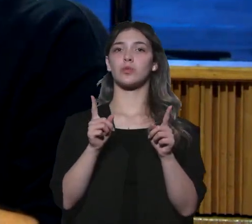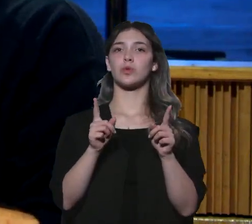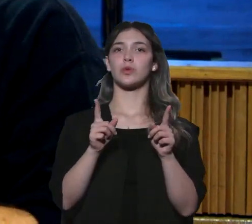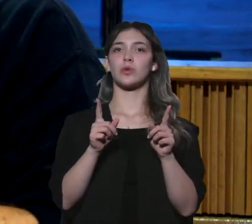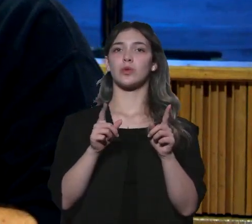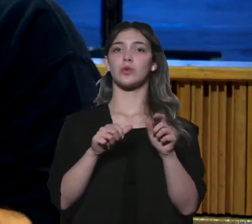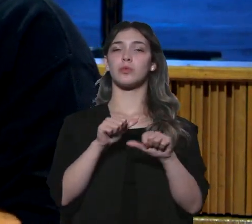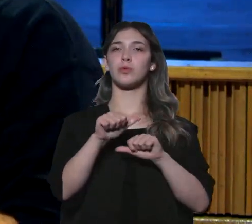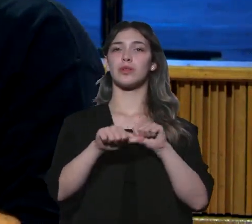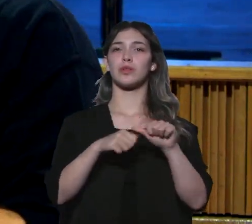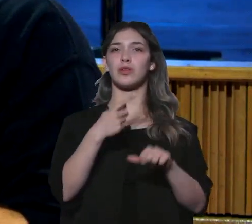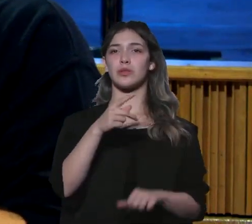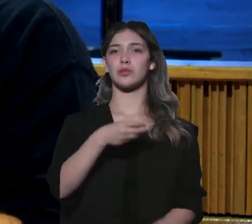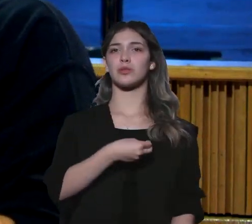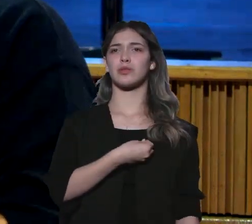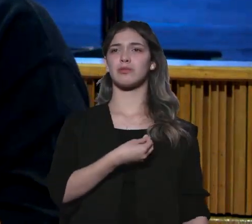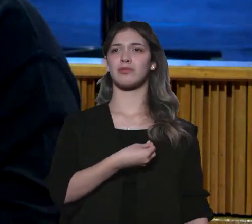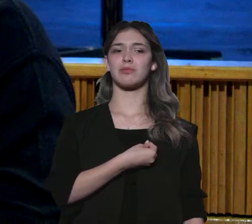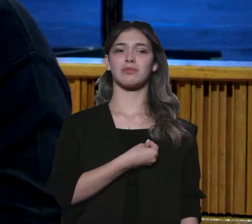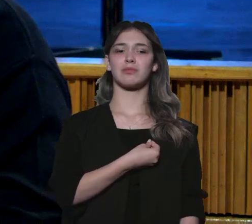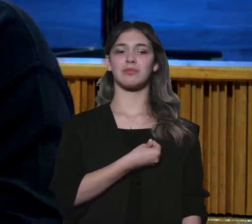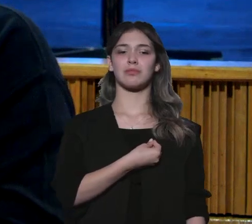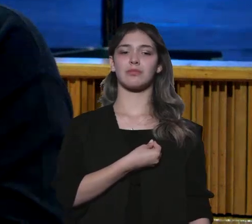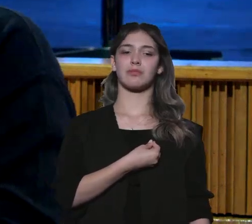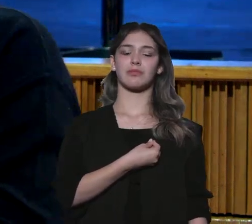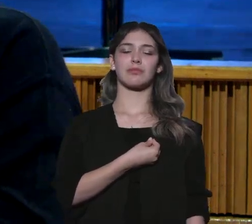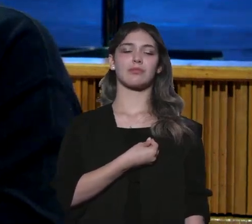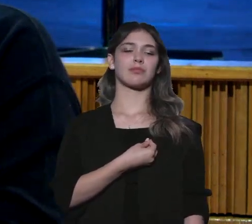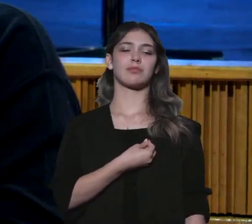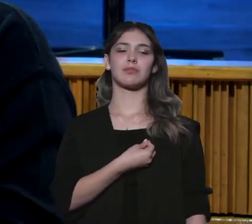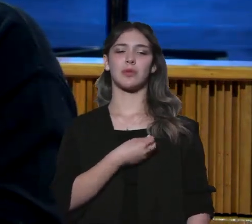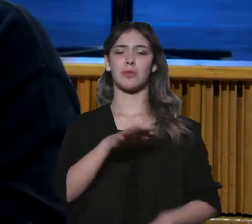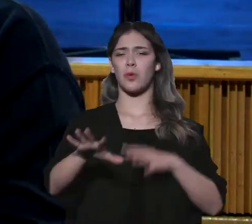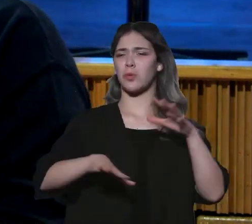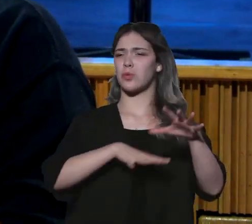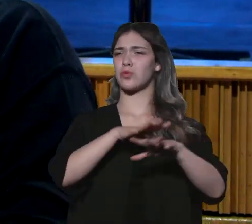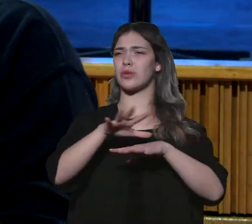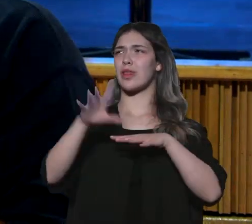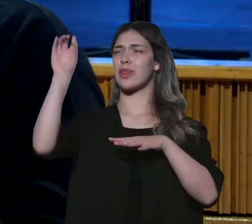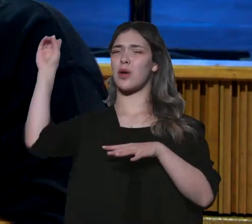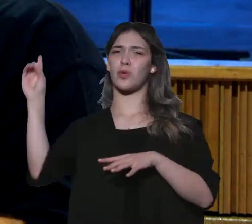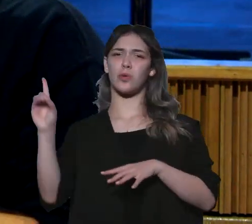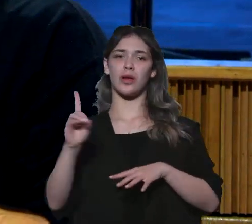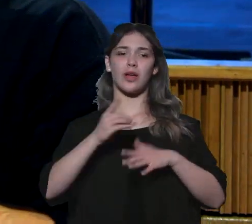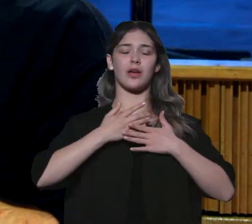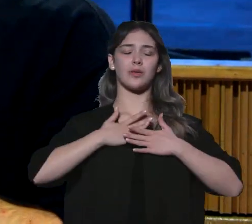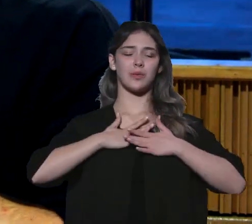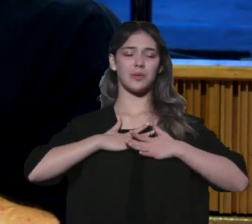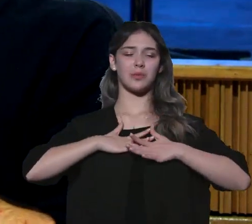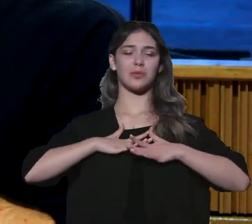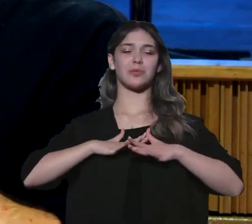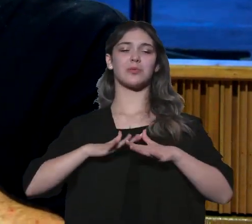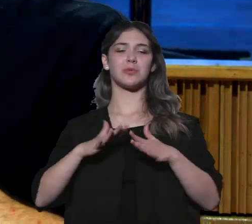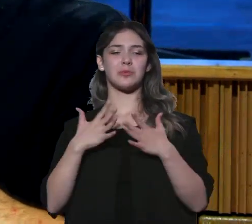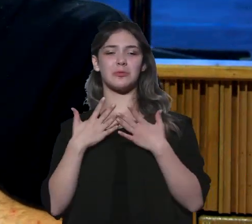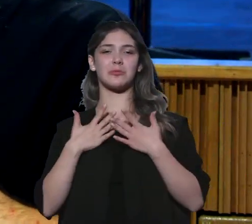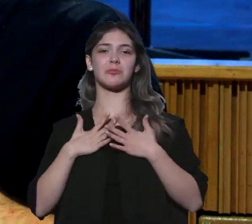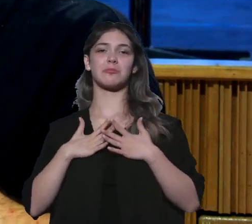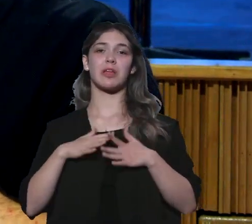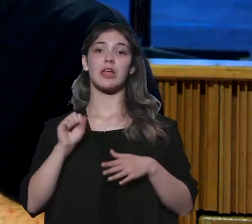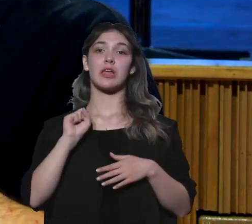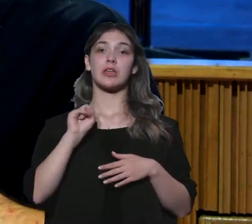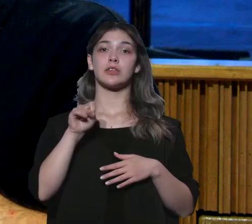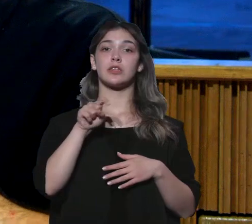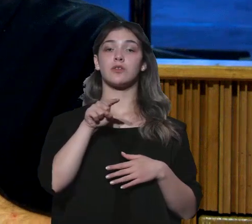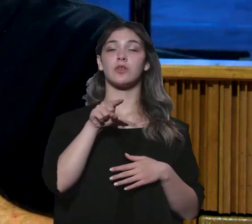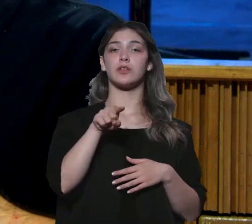No meio da bagunça, a tua vida não vai mais estar uma bagunça, porque Jesus vai habitar nela. E se hoje você quer entregar a